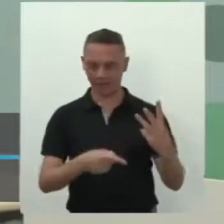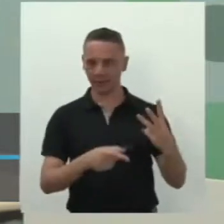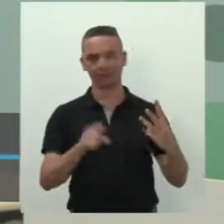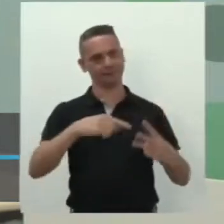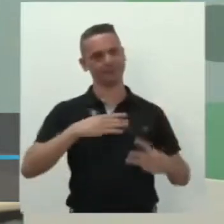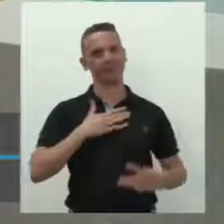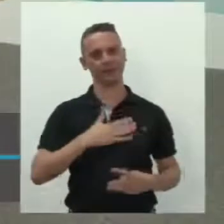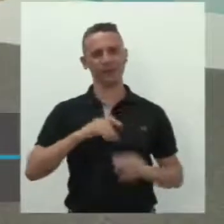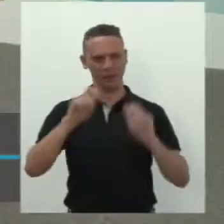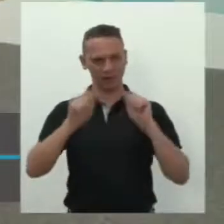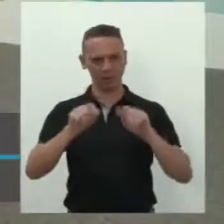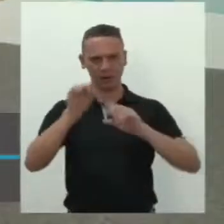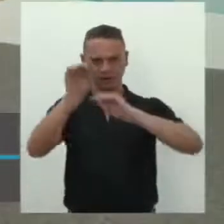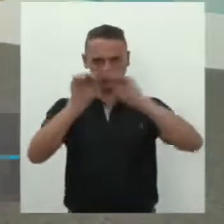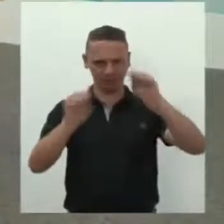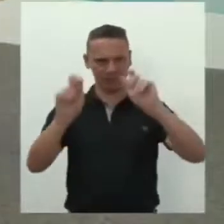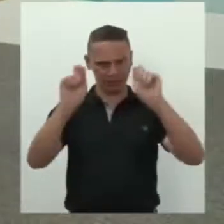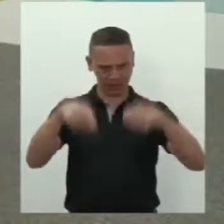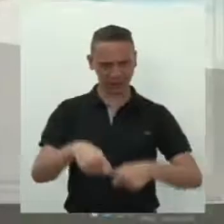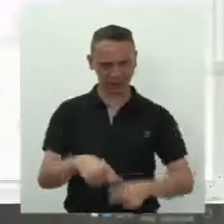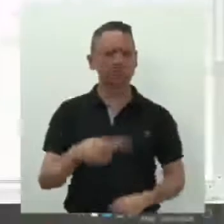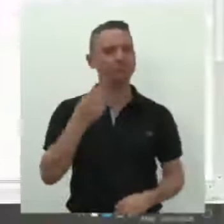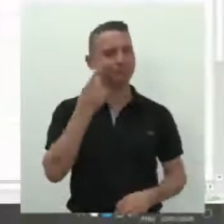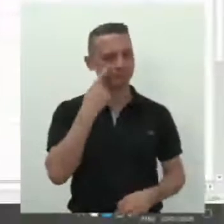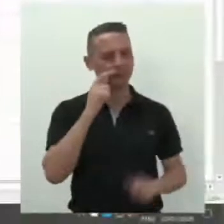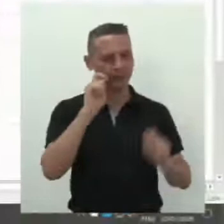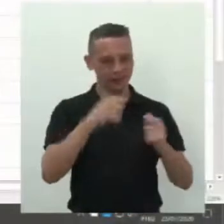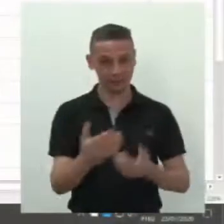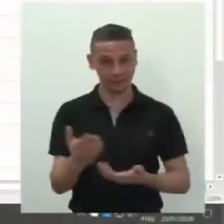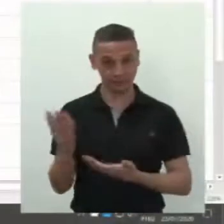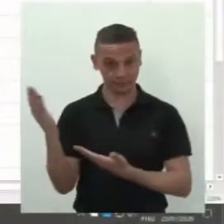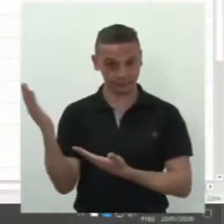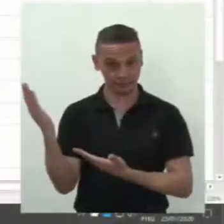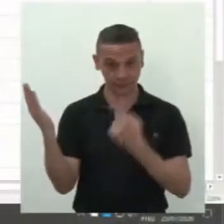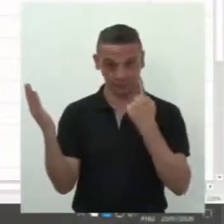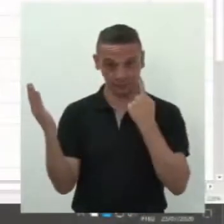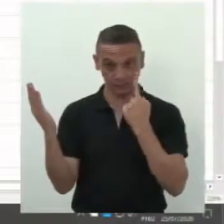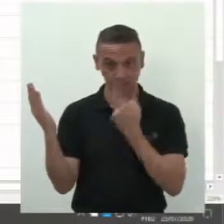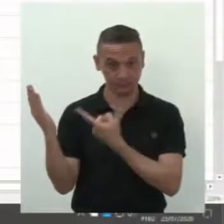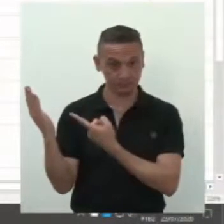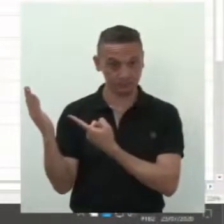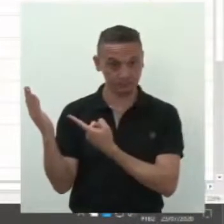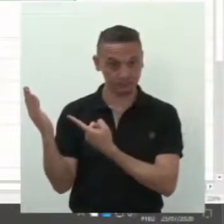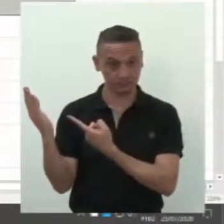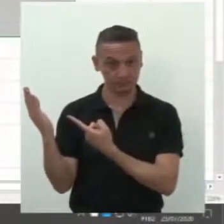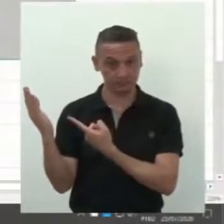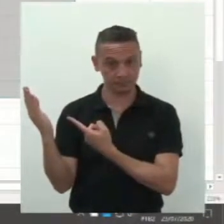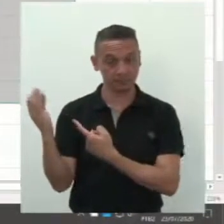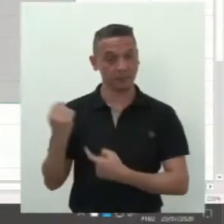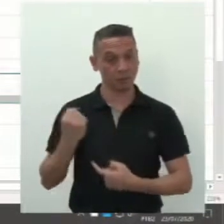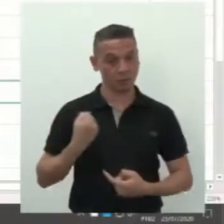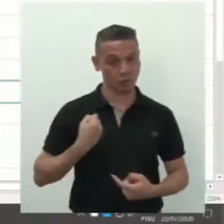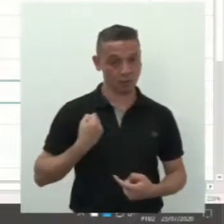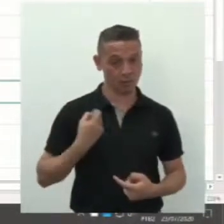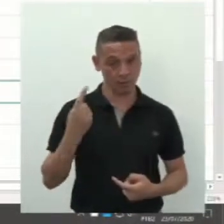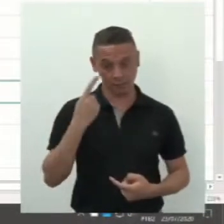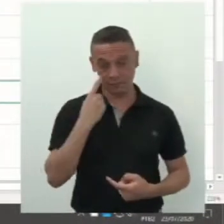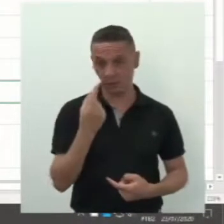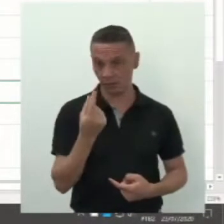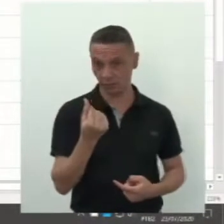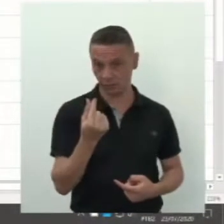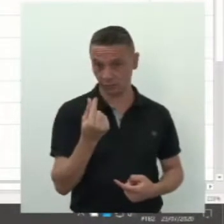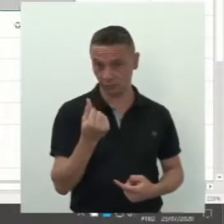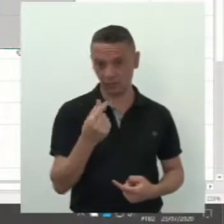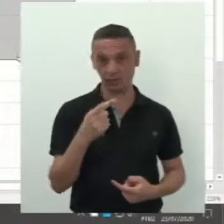vírgula? Pode. Aqui, ó, se você vier em número novamente, no caso aqui a gente está indicando que é moeda, né? A moeda ela já vai